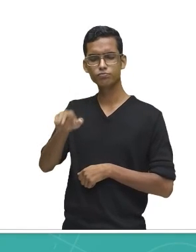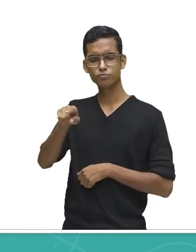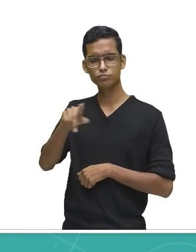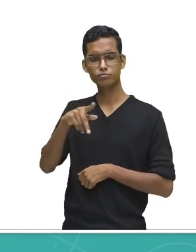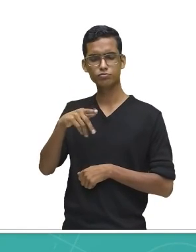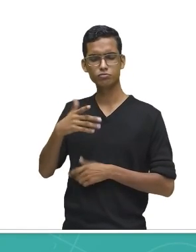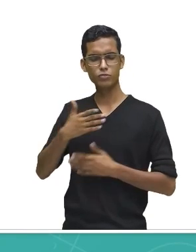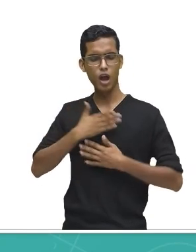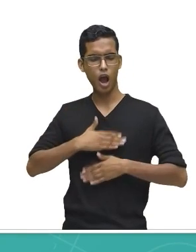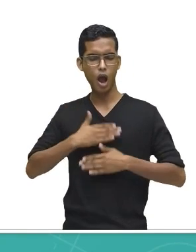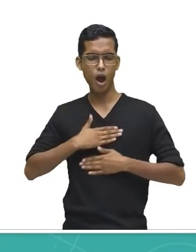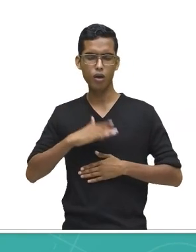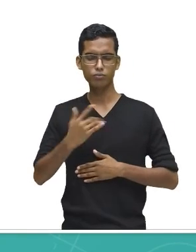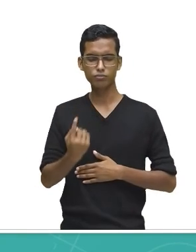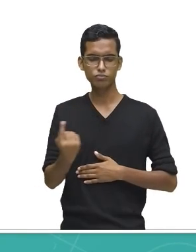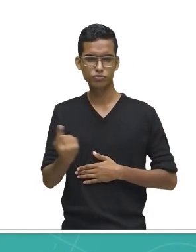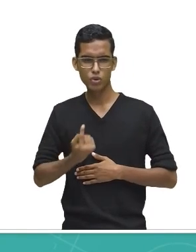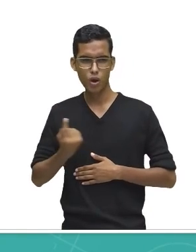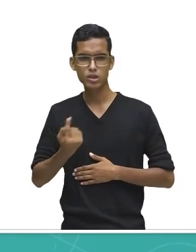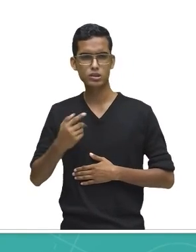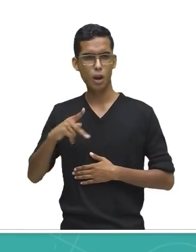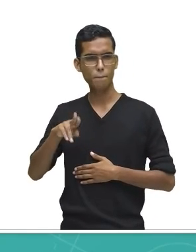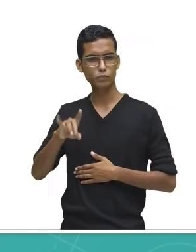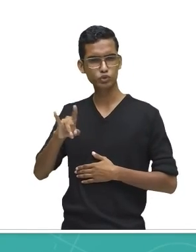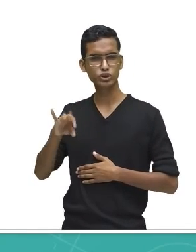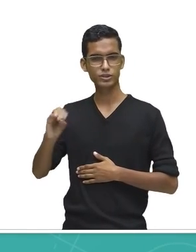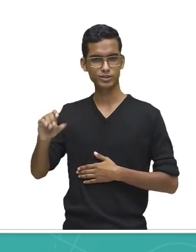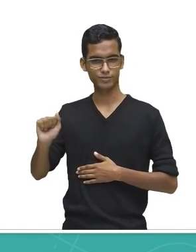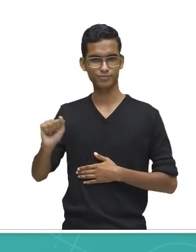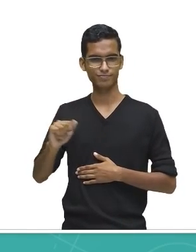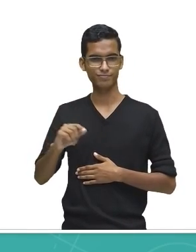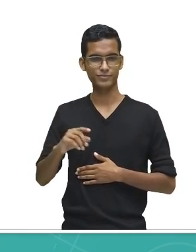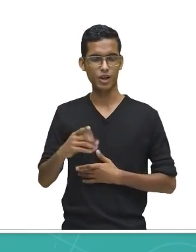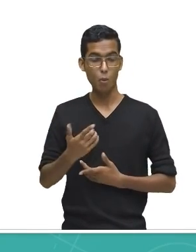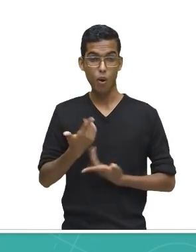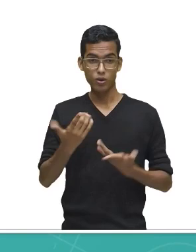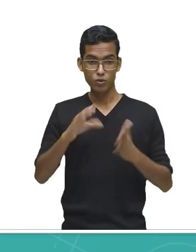pudica. Tá bom? Espero que vocês tenham compreendido o